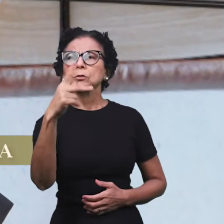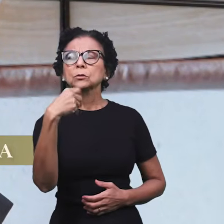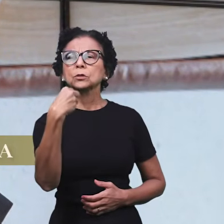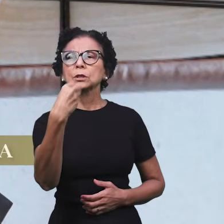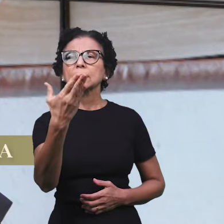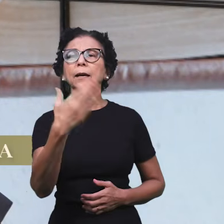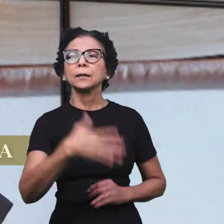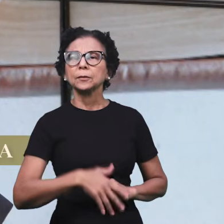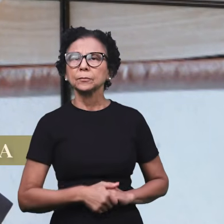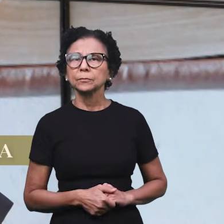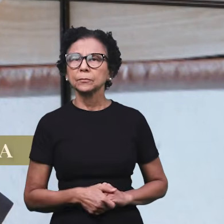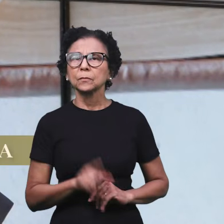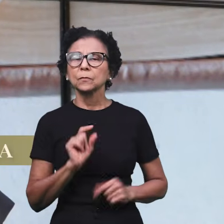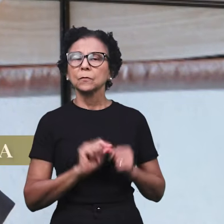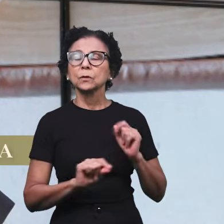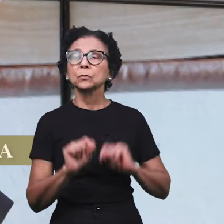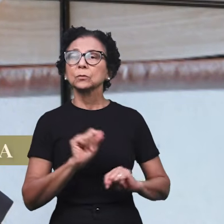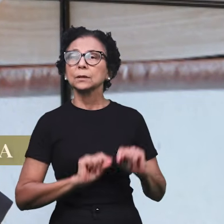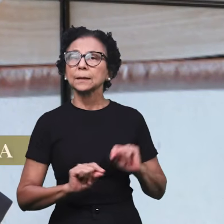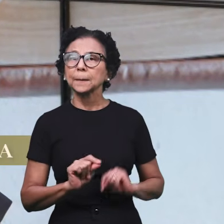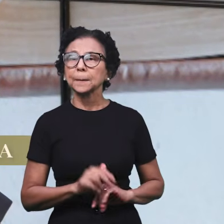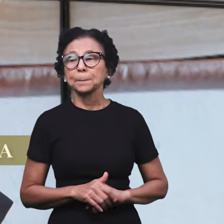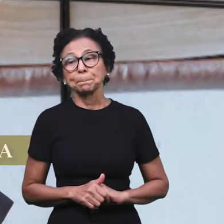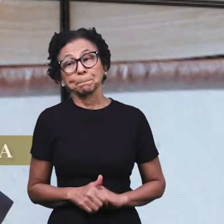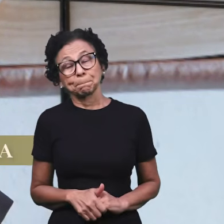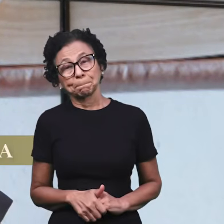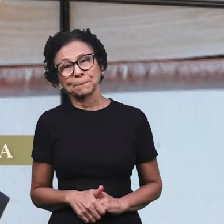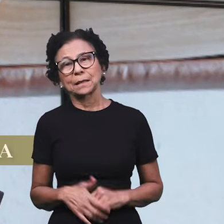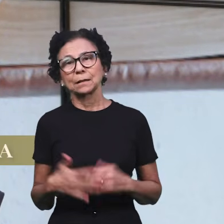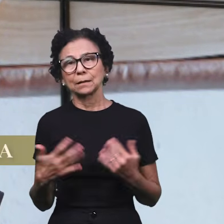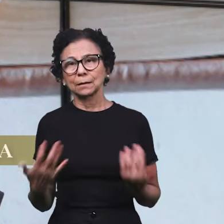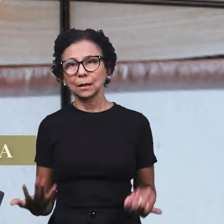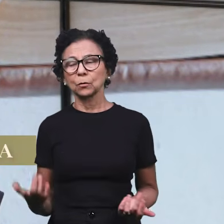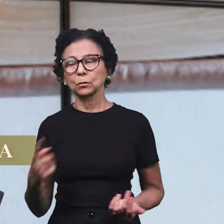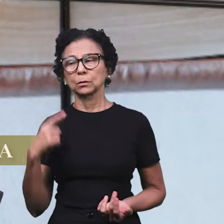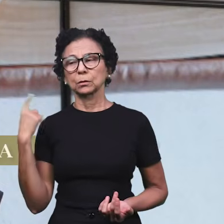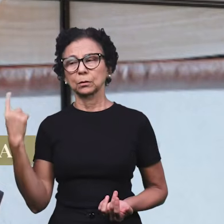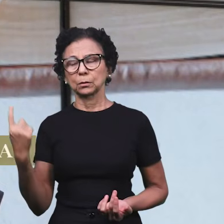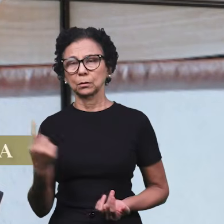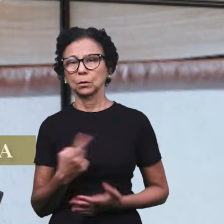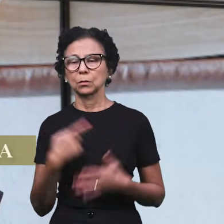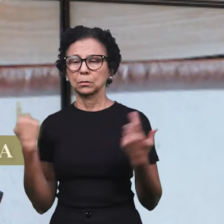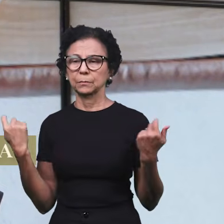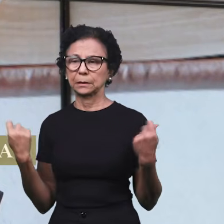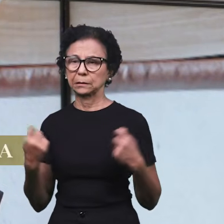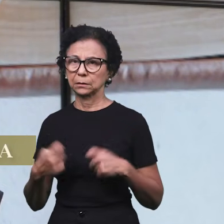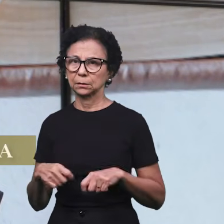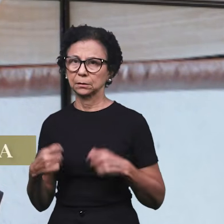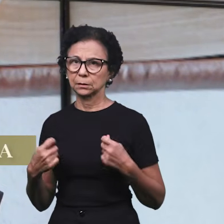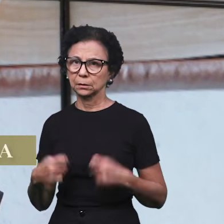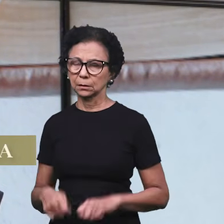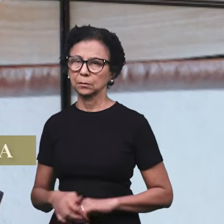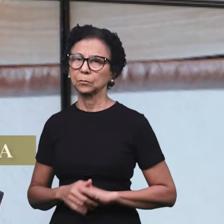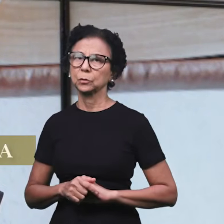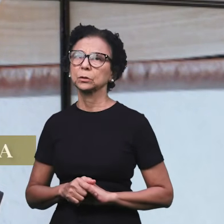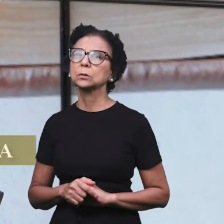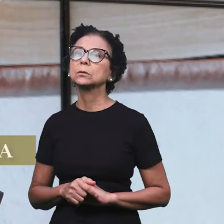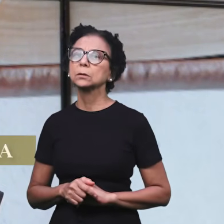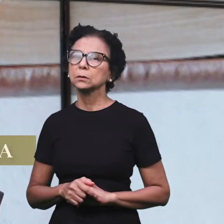edificar um lar, de ter um lar na presença do Senhor, nós sabemos que Deus tem nos